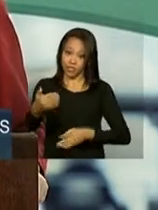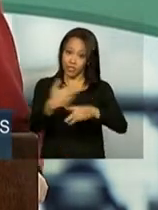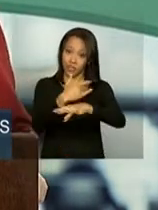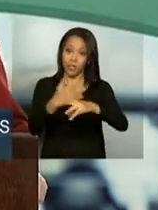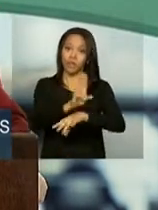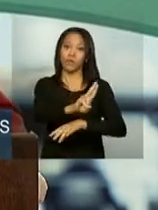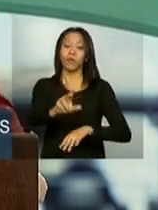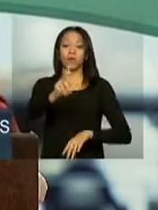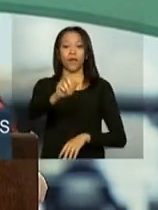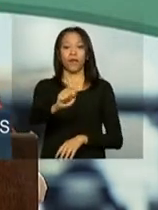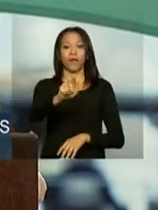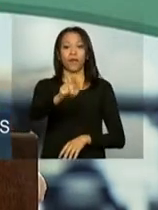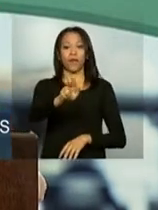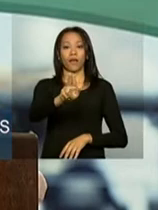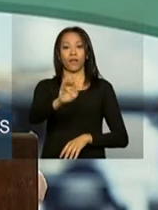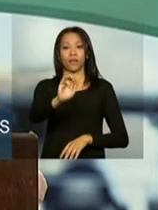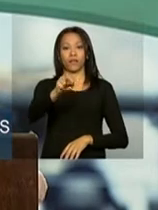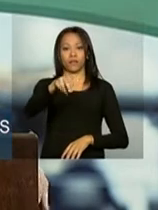Aguinaldo Ribeiro,